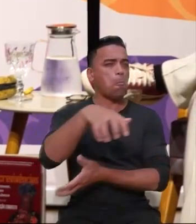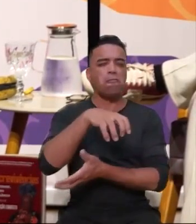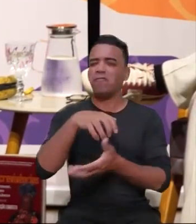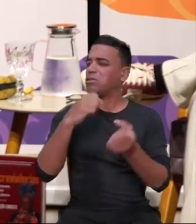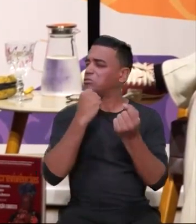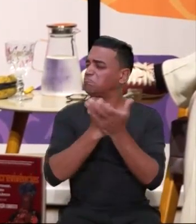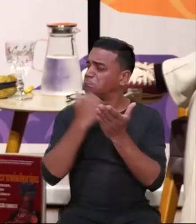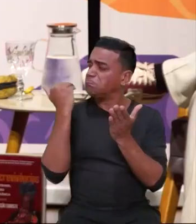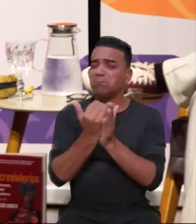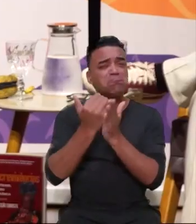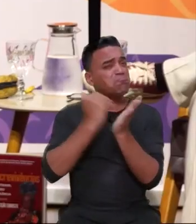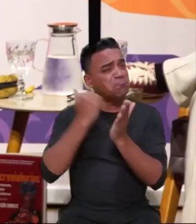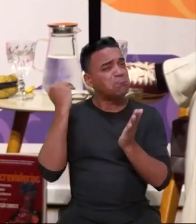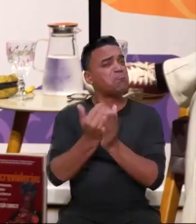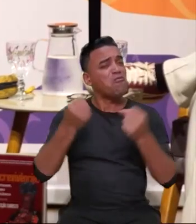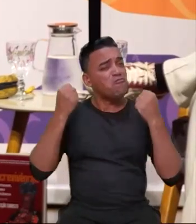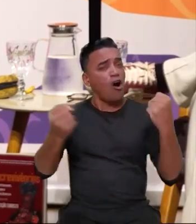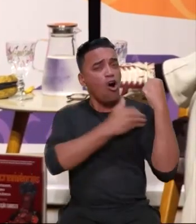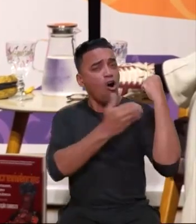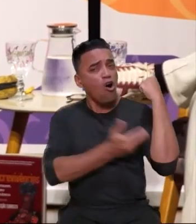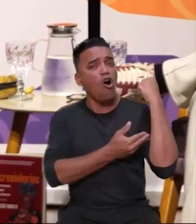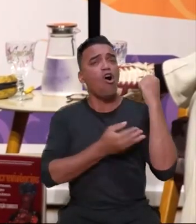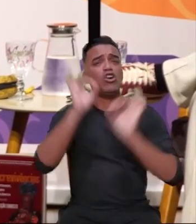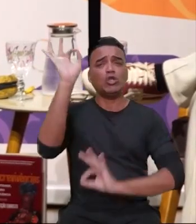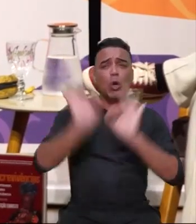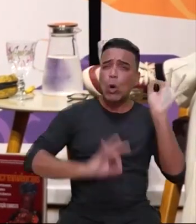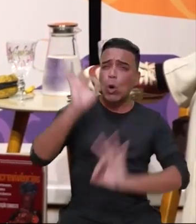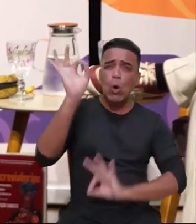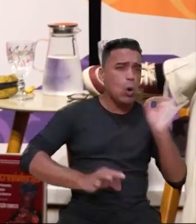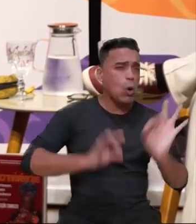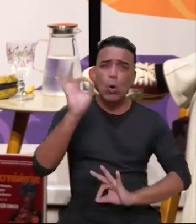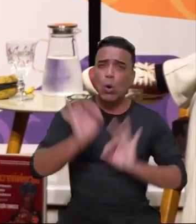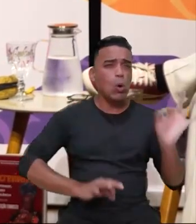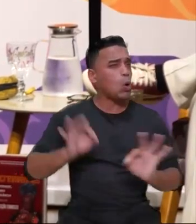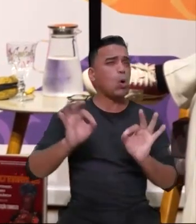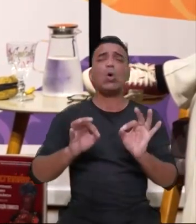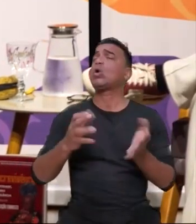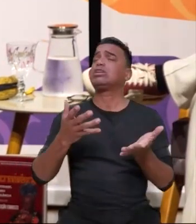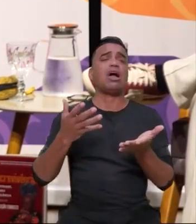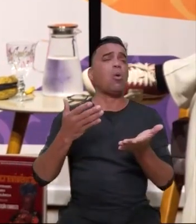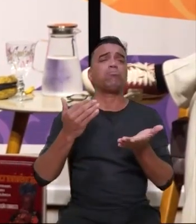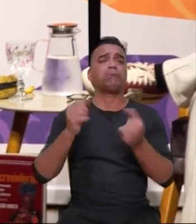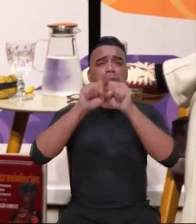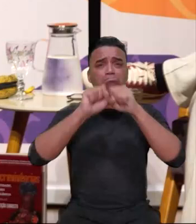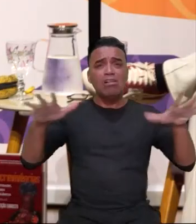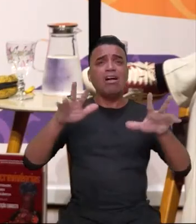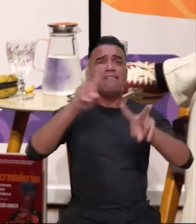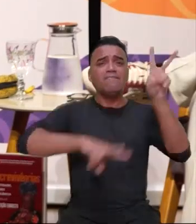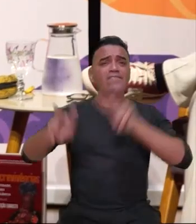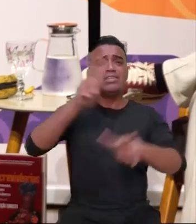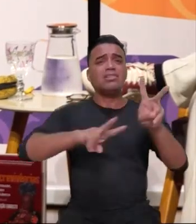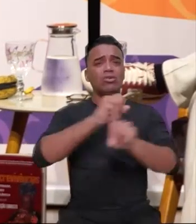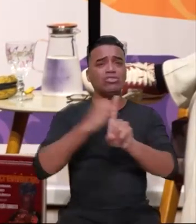mais potentes em termos de organização e de conclamação pública, porque